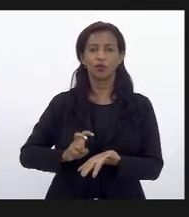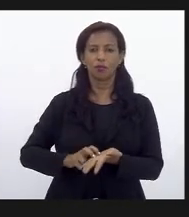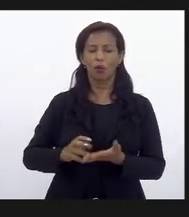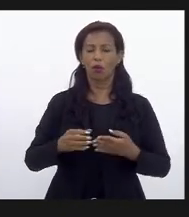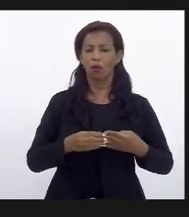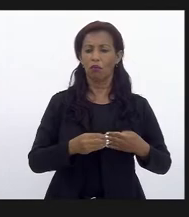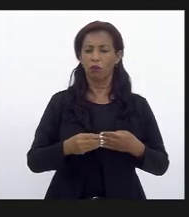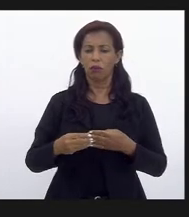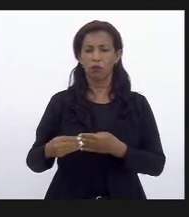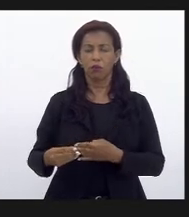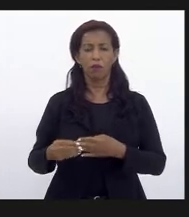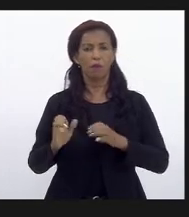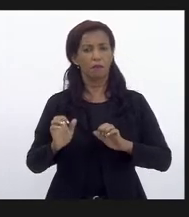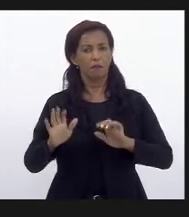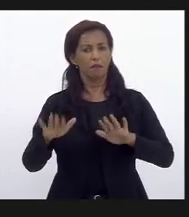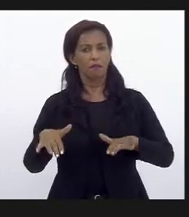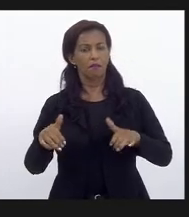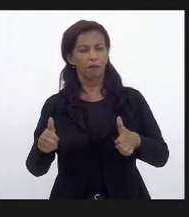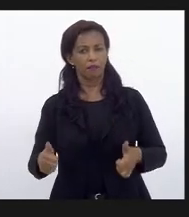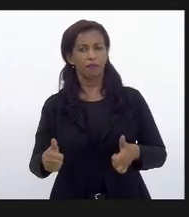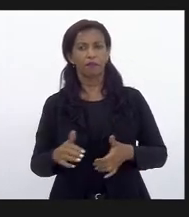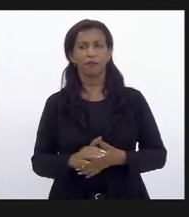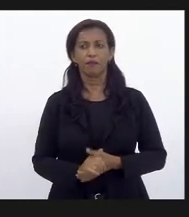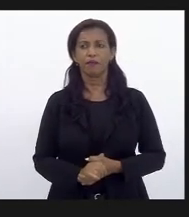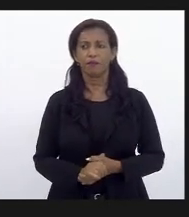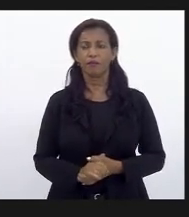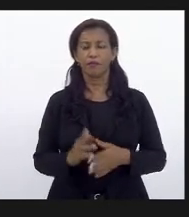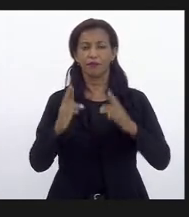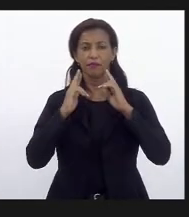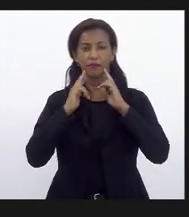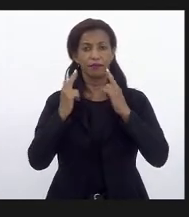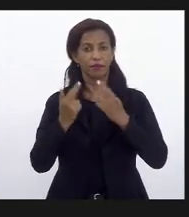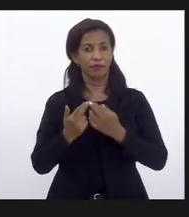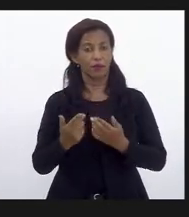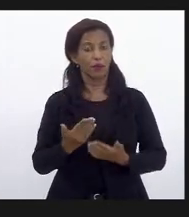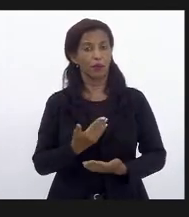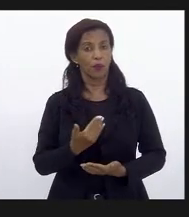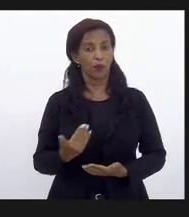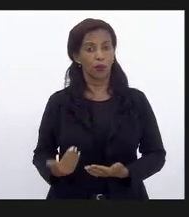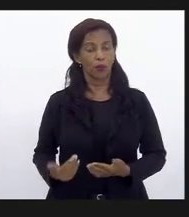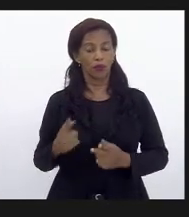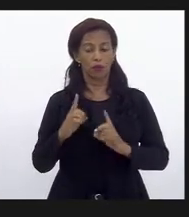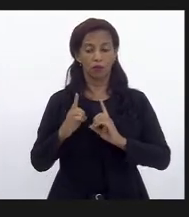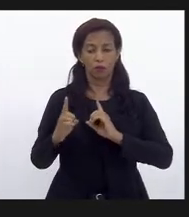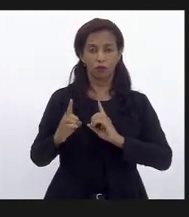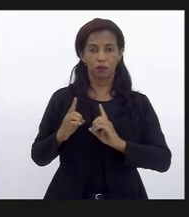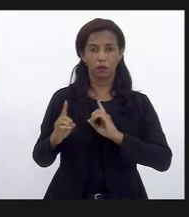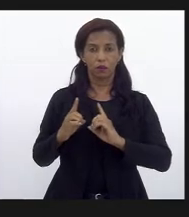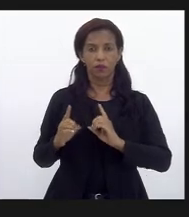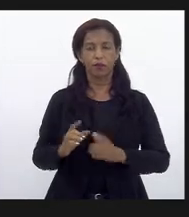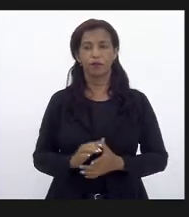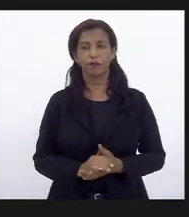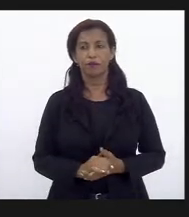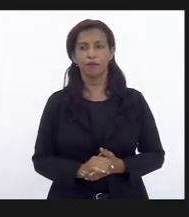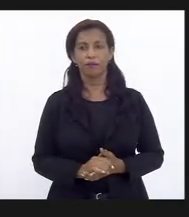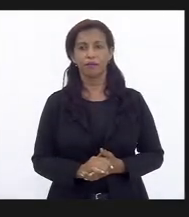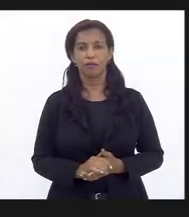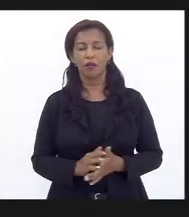conduziu muitíssimo bem, não é? A audiência pública, que discutiu